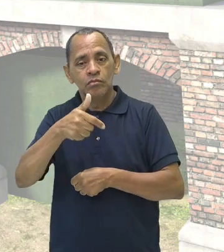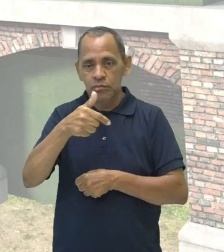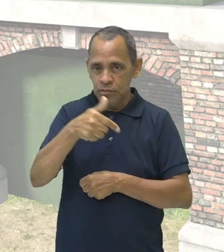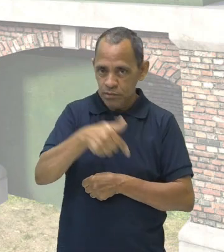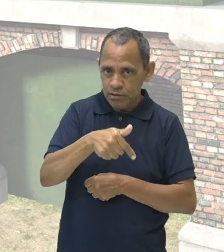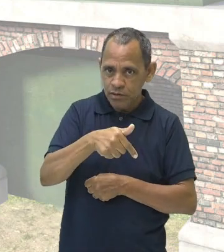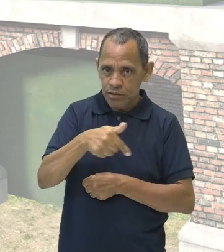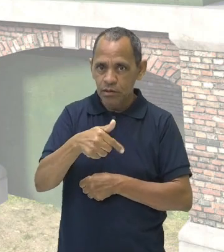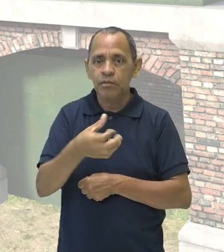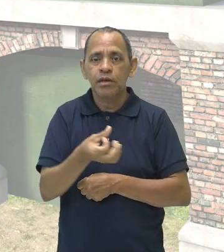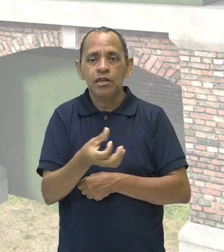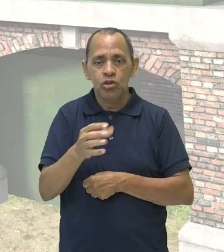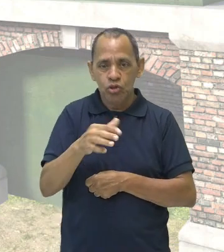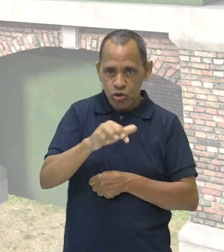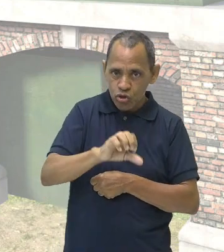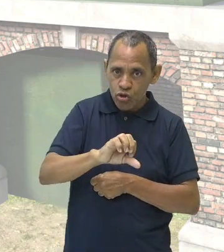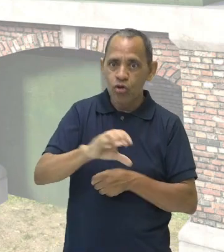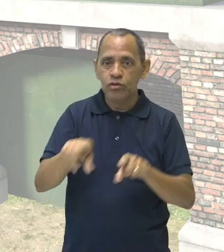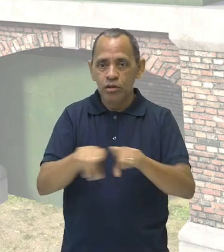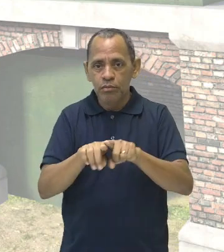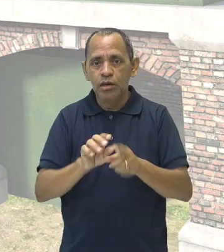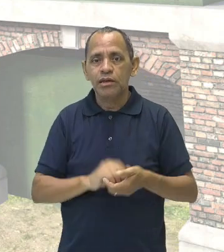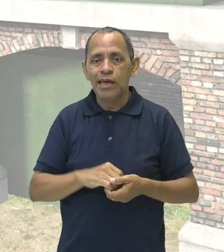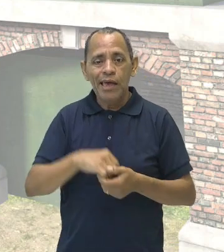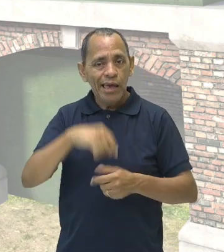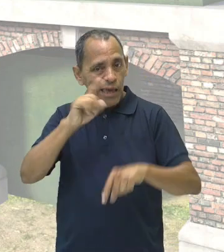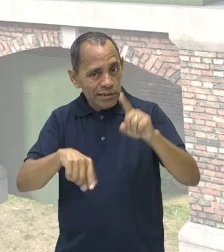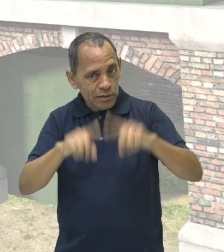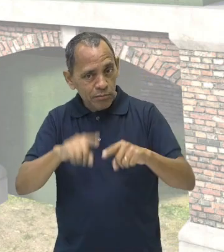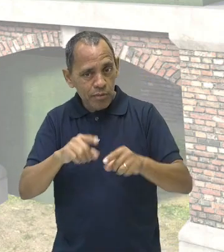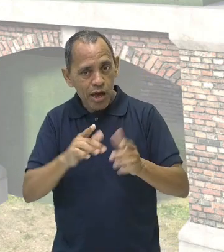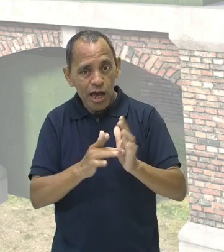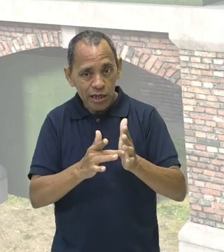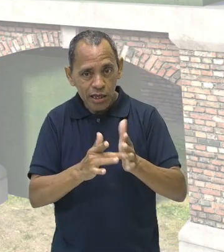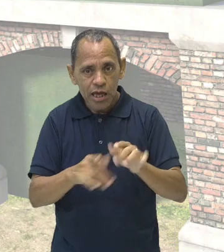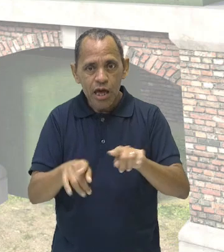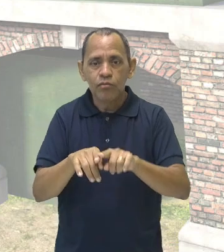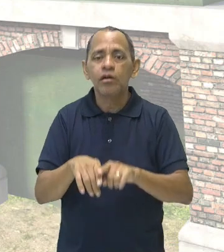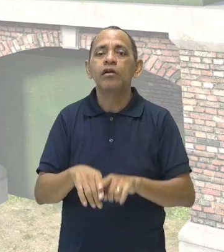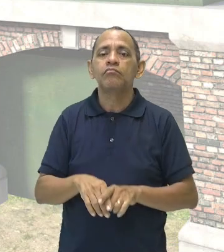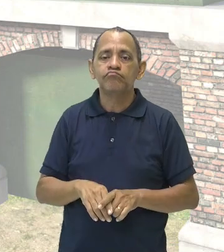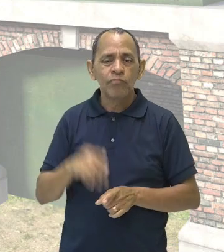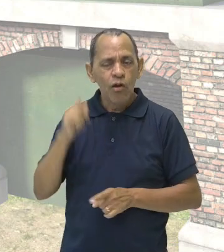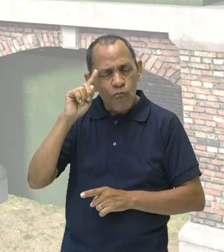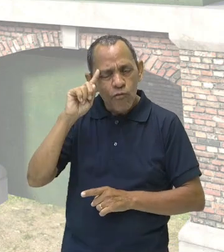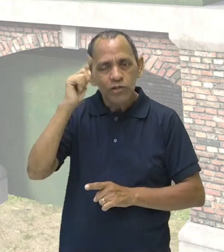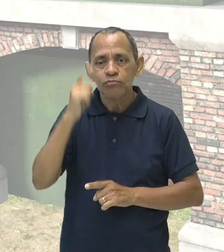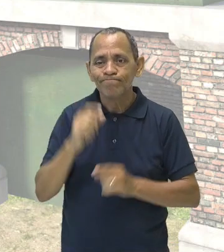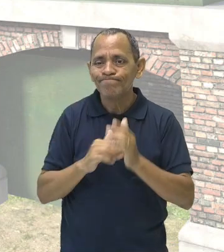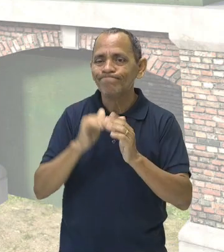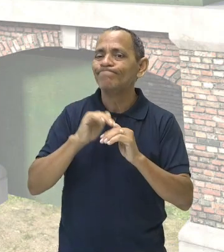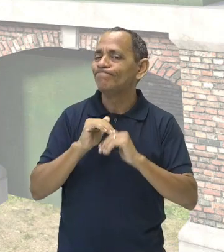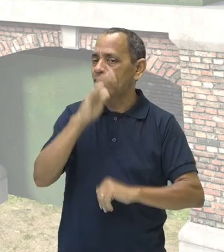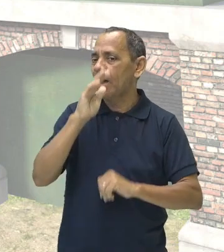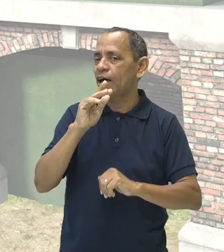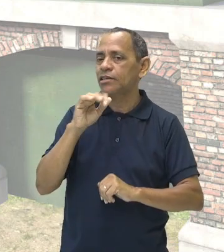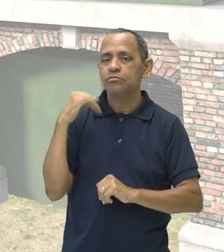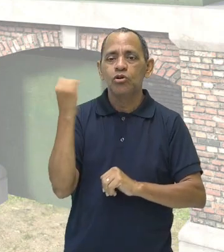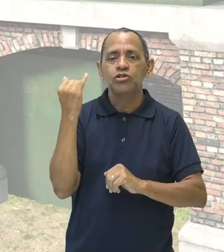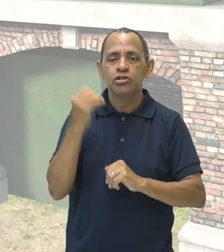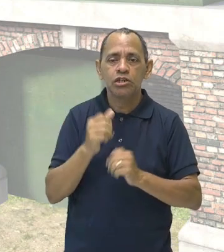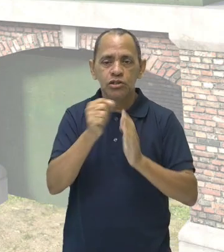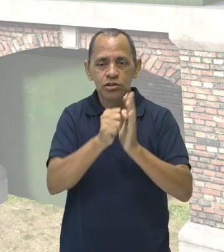1769. A máquina a vapor de Watt ela foi uma das invenções mais importantes do século XVIII. E ela